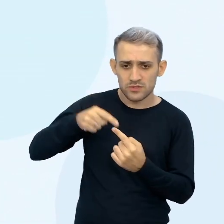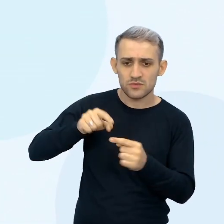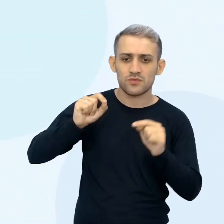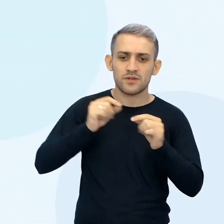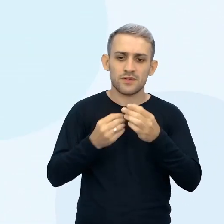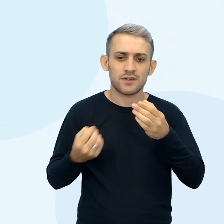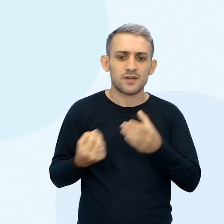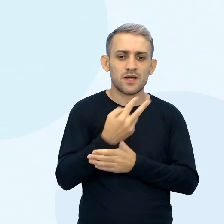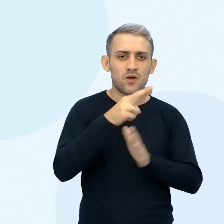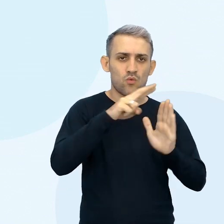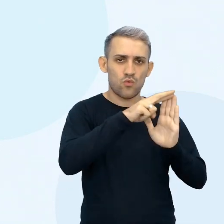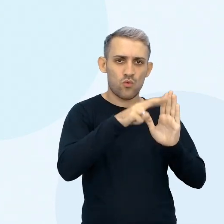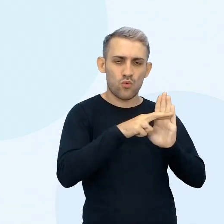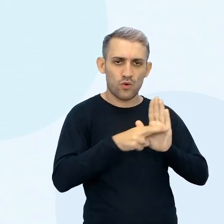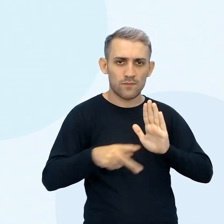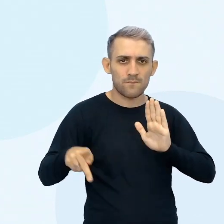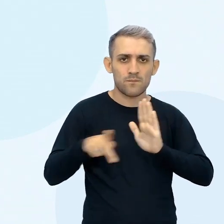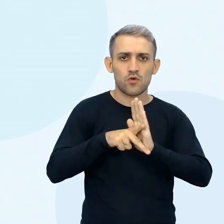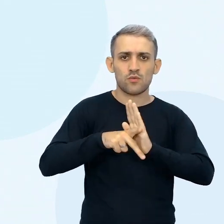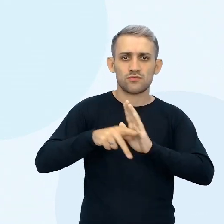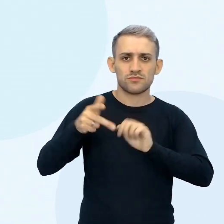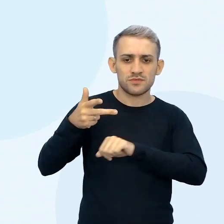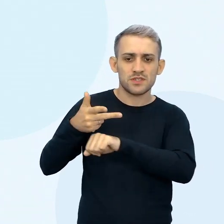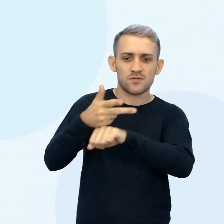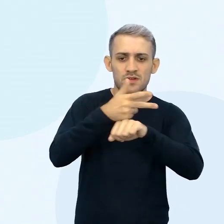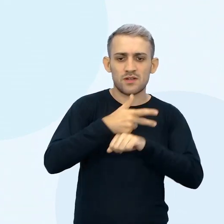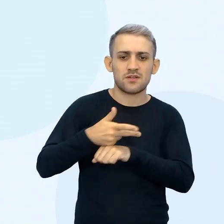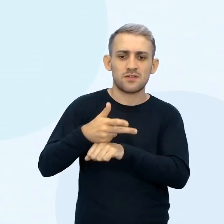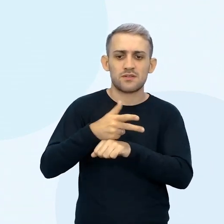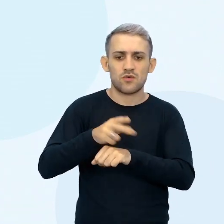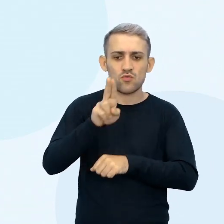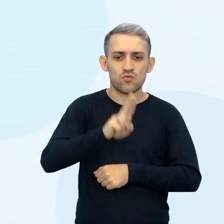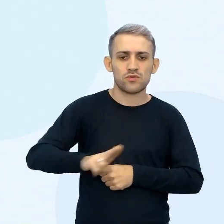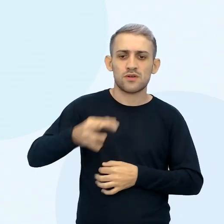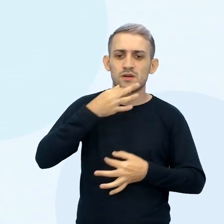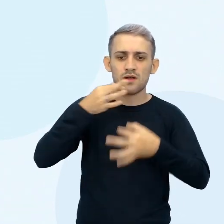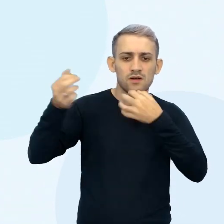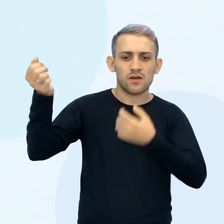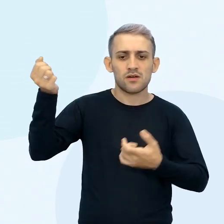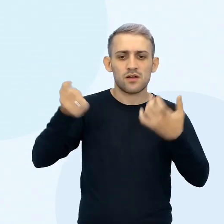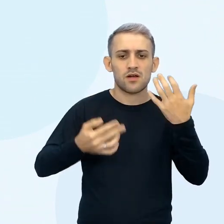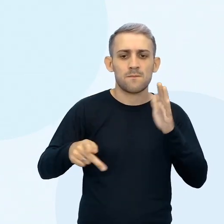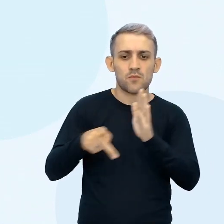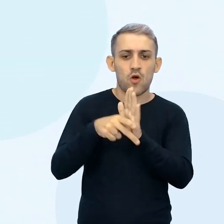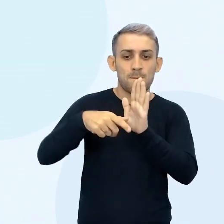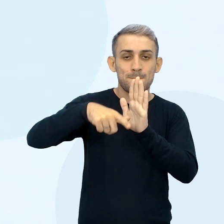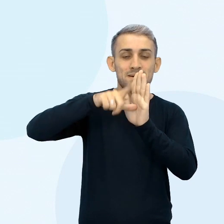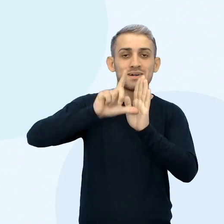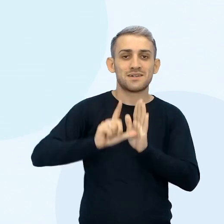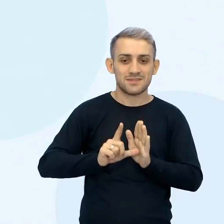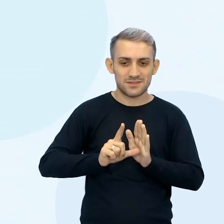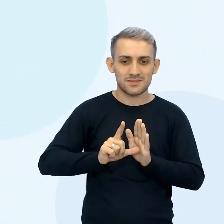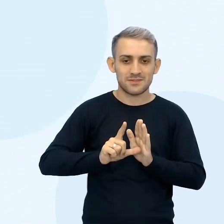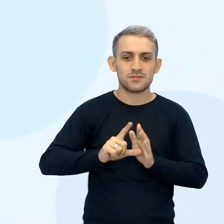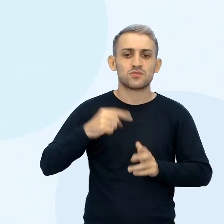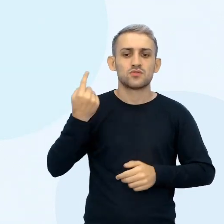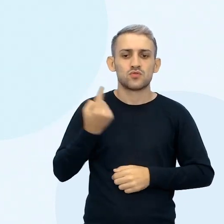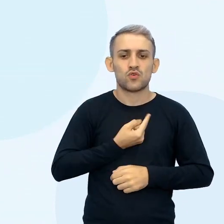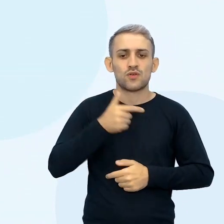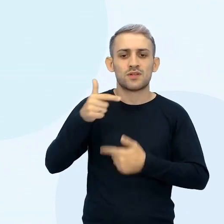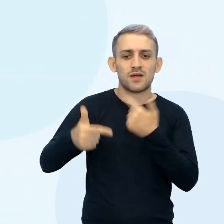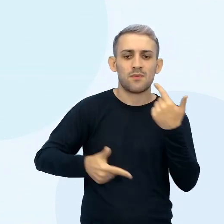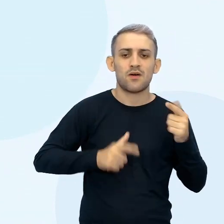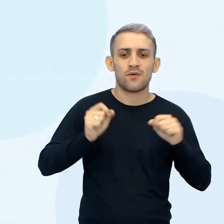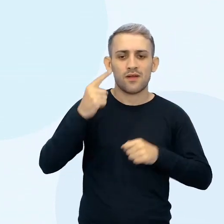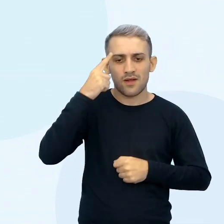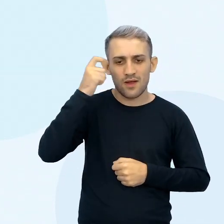criar o roteiro de gravação do vídeo a partir do argumento pré-concebido. Ou seja, vamos trabalhar aí as